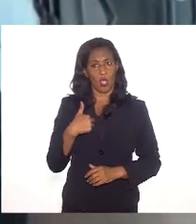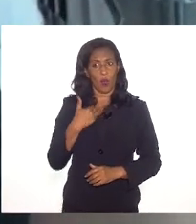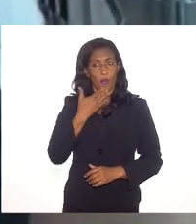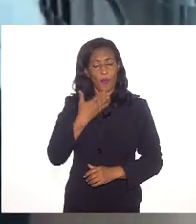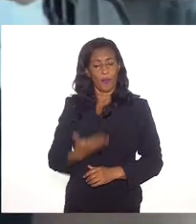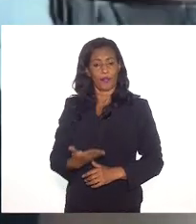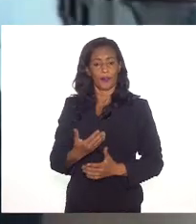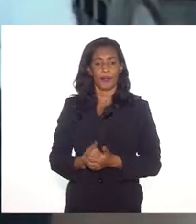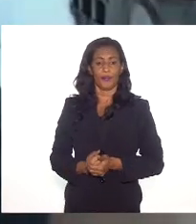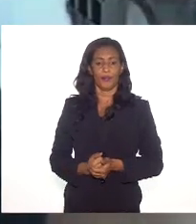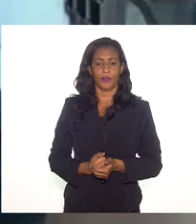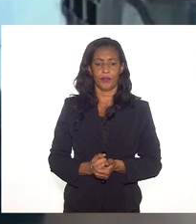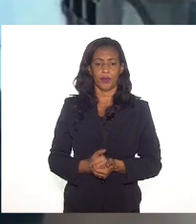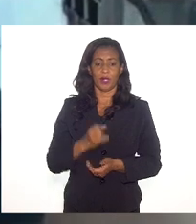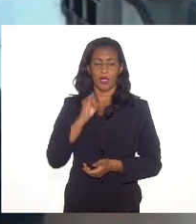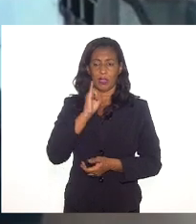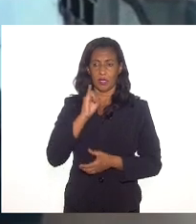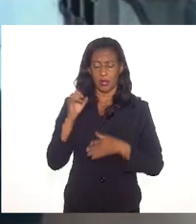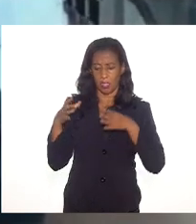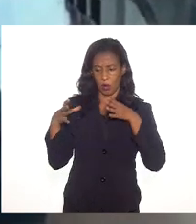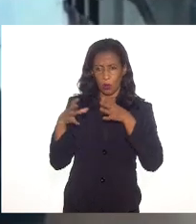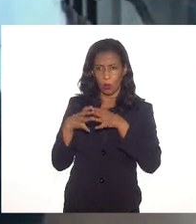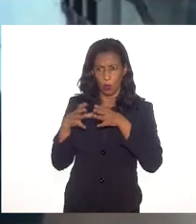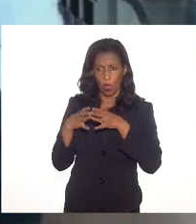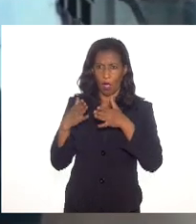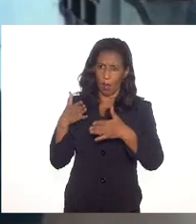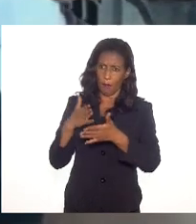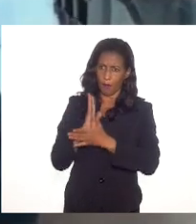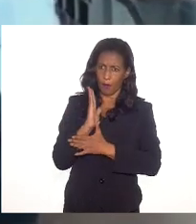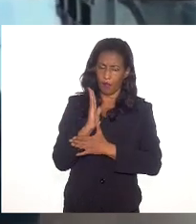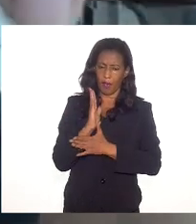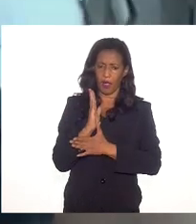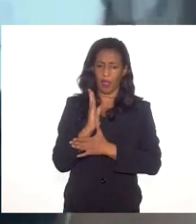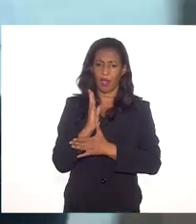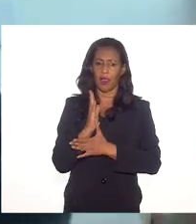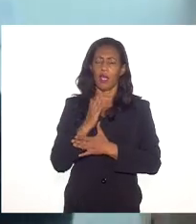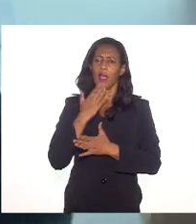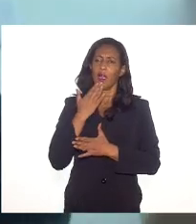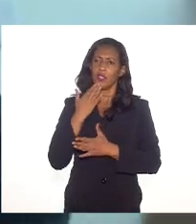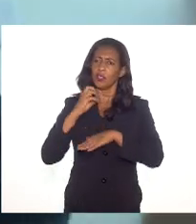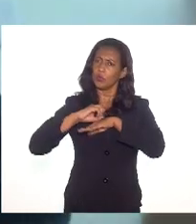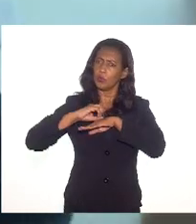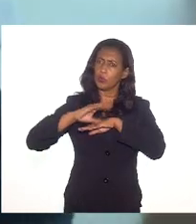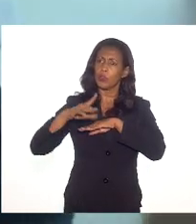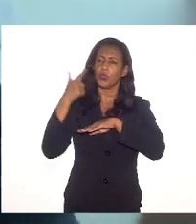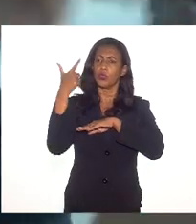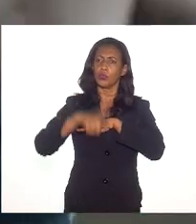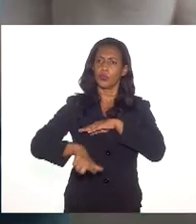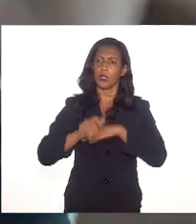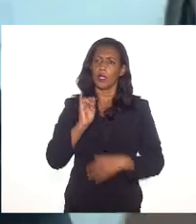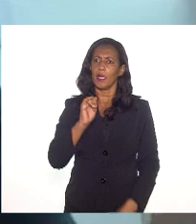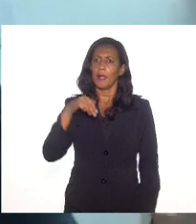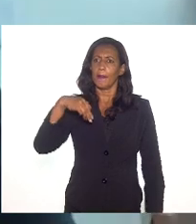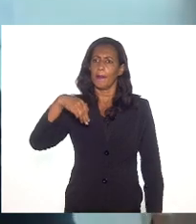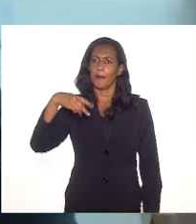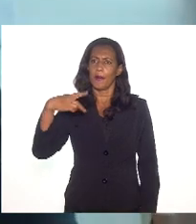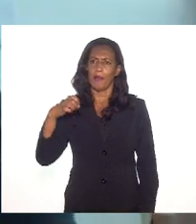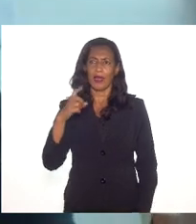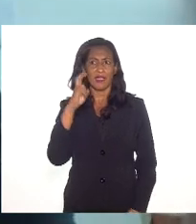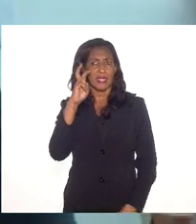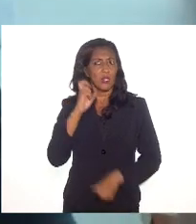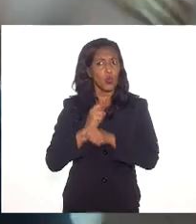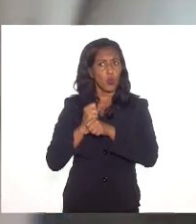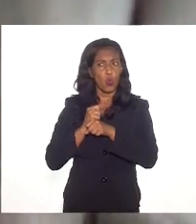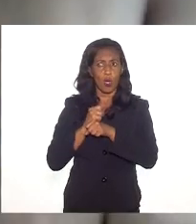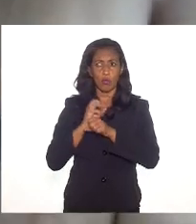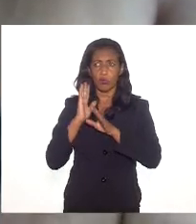sugiro, se o colegiado aqui aprovar, que a gente reencaminhe para o INEPAC para saber a condição, 5 anos já passaram,